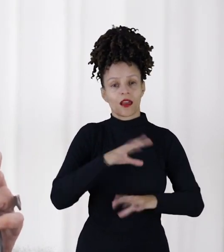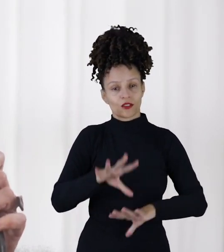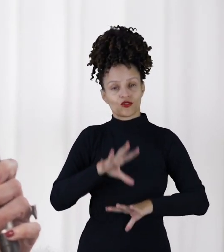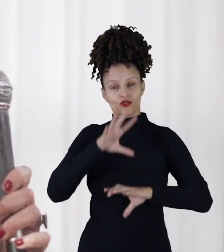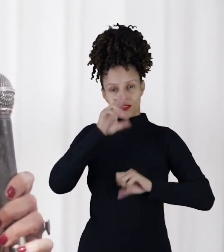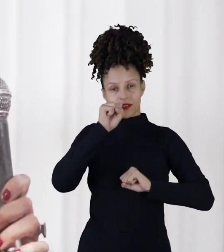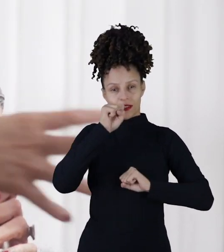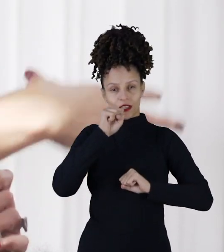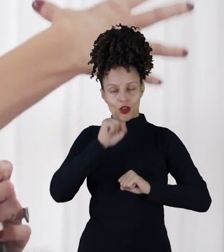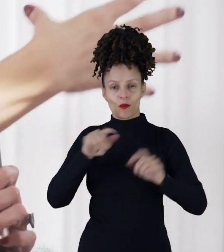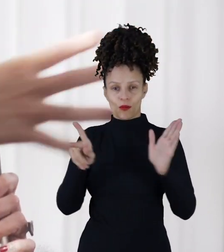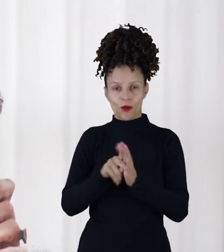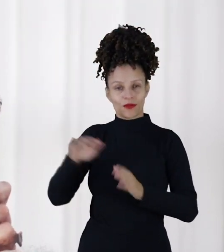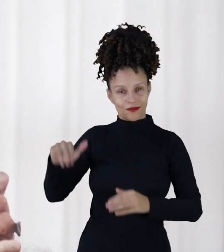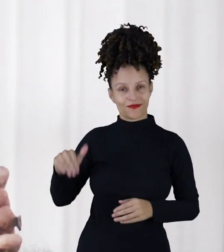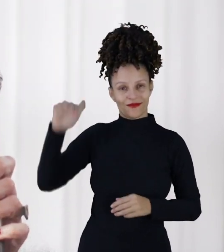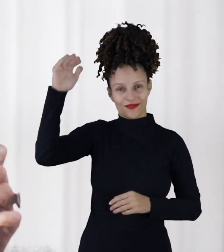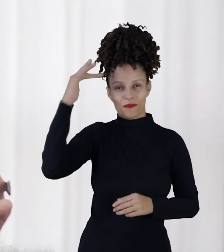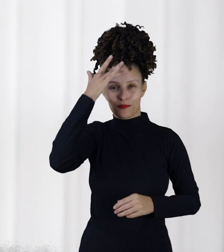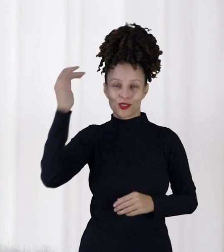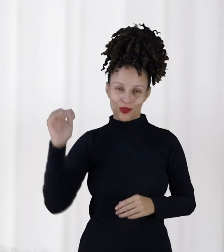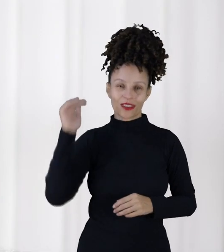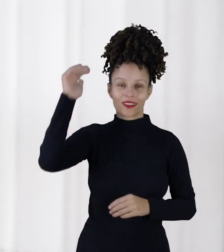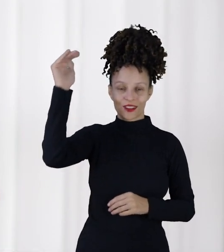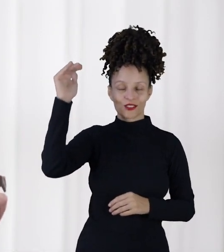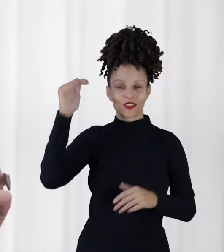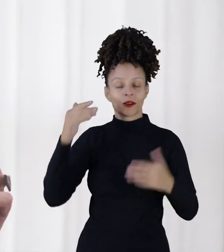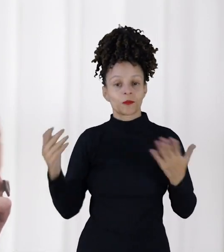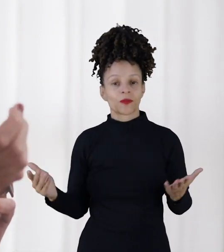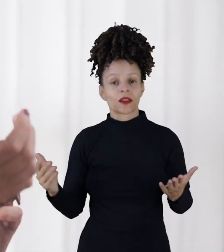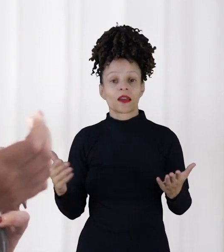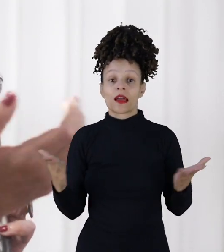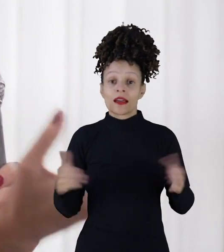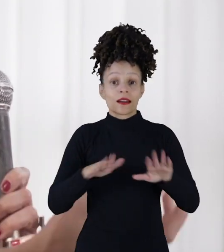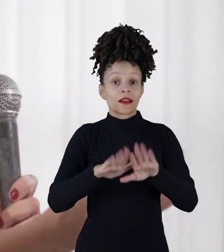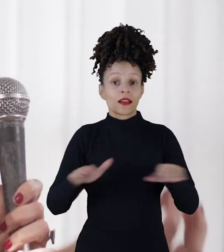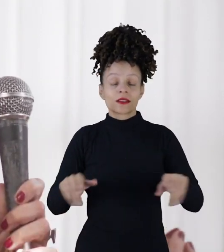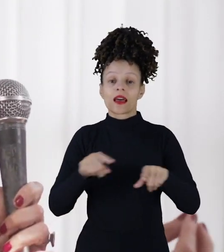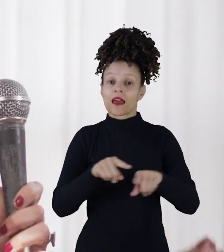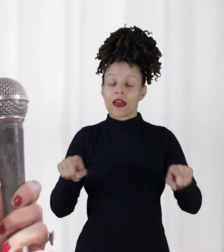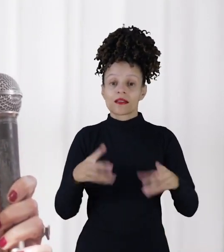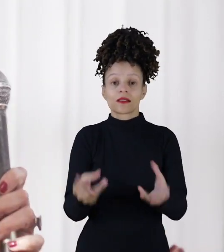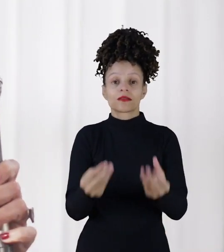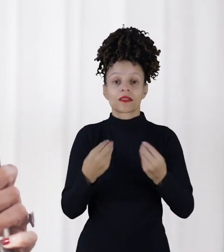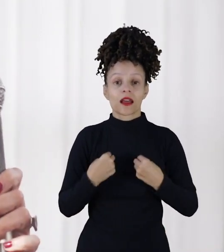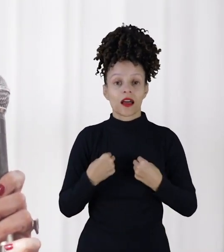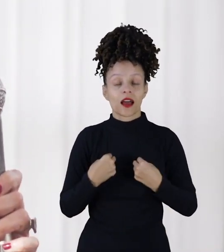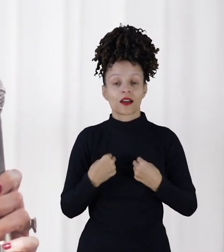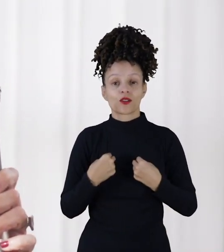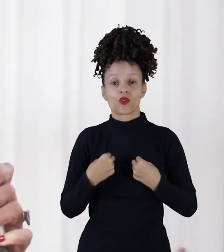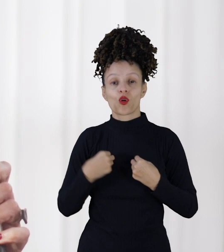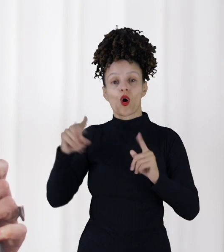como seres, né? Que cresceram, seres de gente grande. E a criança, ela traz para a